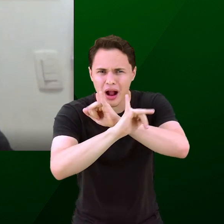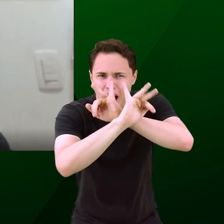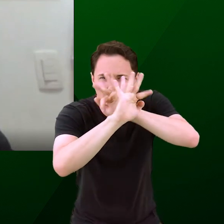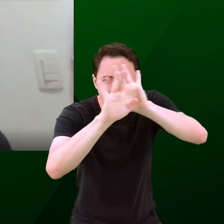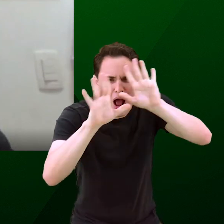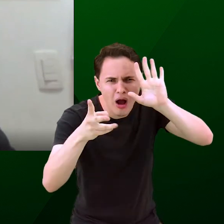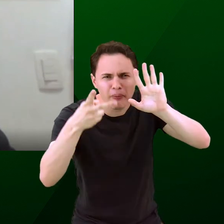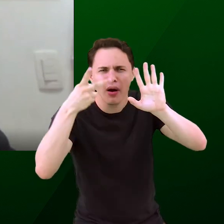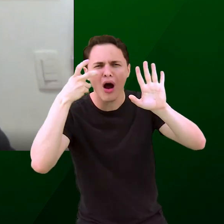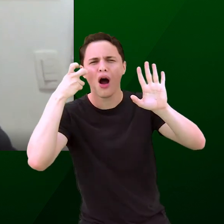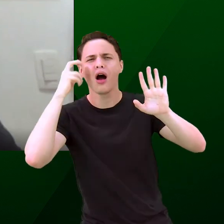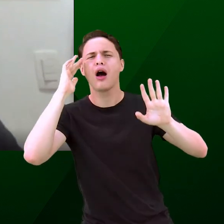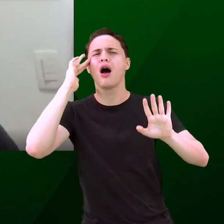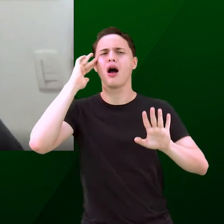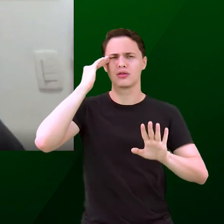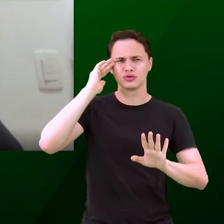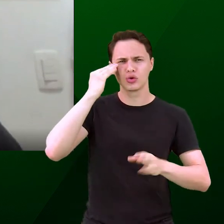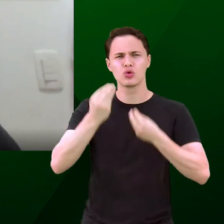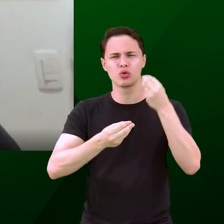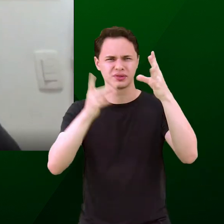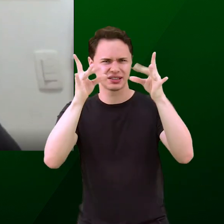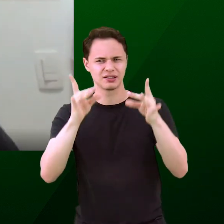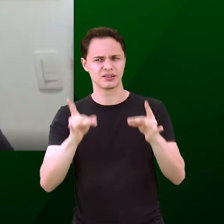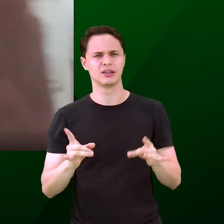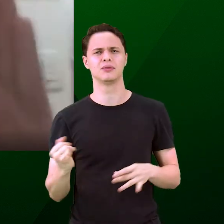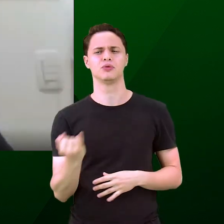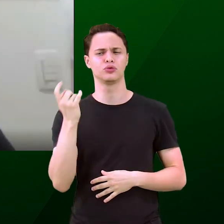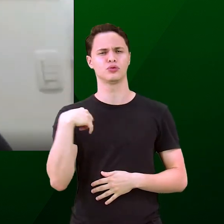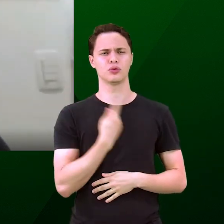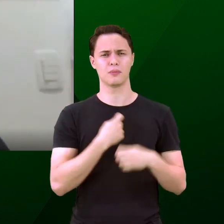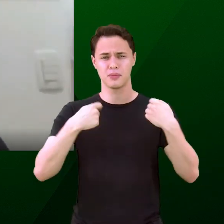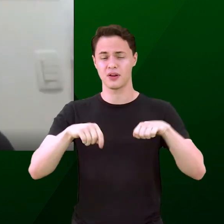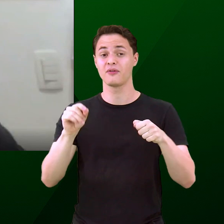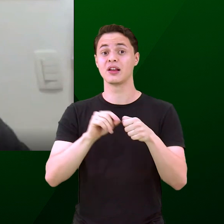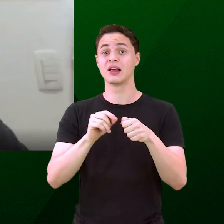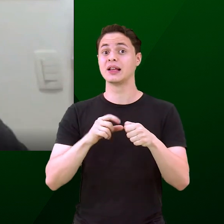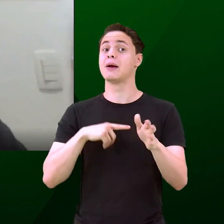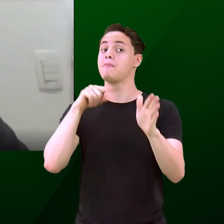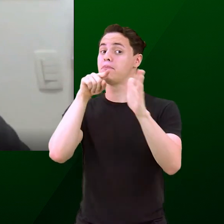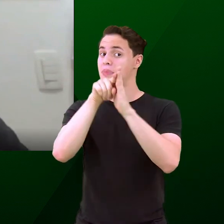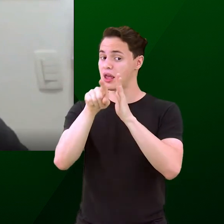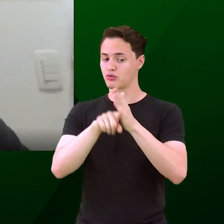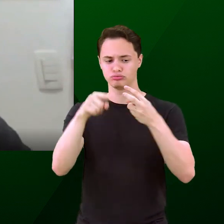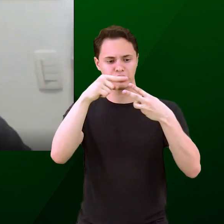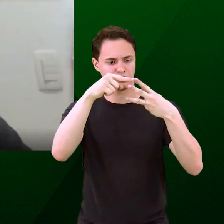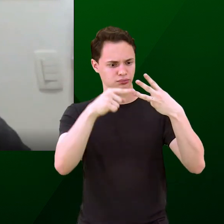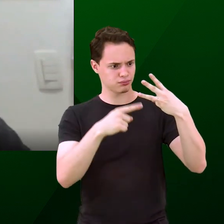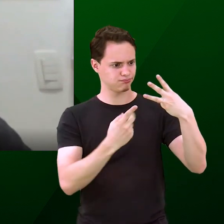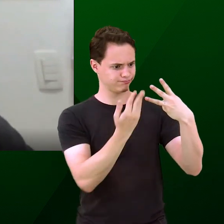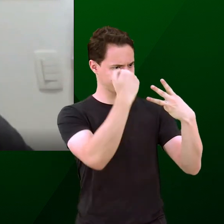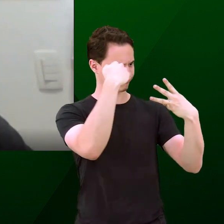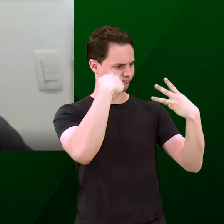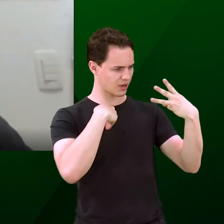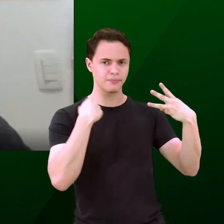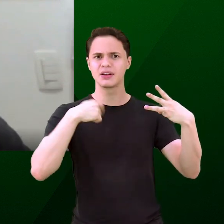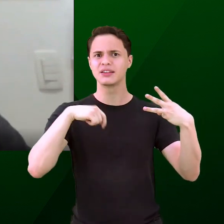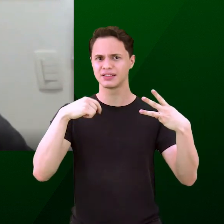agachamentos. Né? Tem vários tipos de exercícios que a gente pode fazer no ambiente sem muitos equipamentos que já